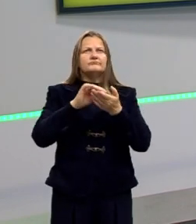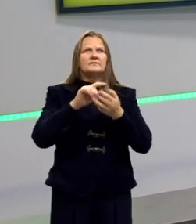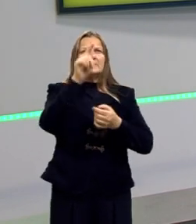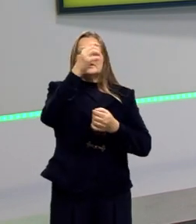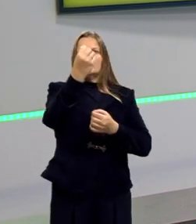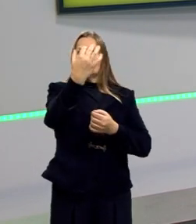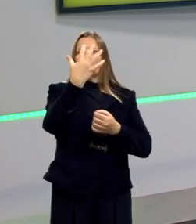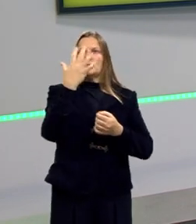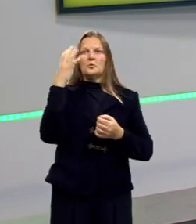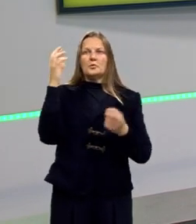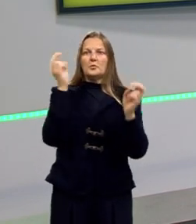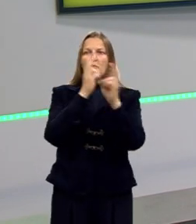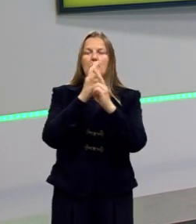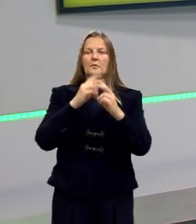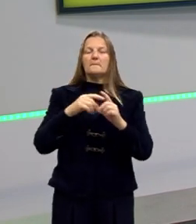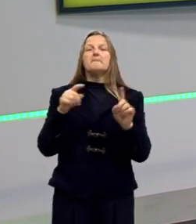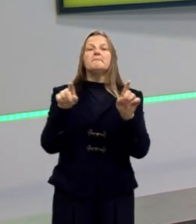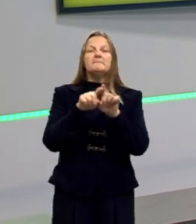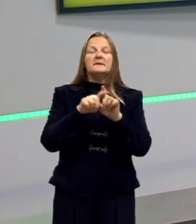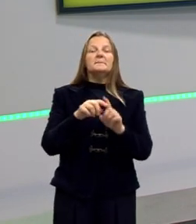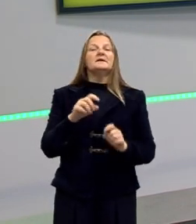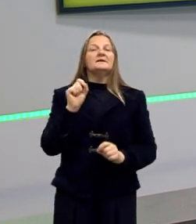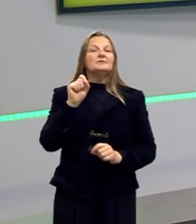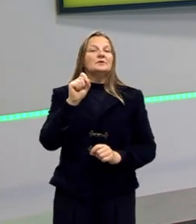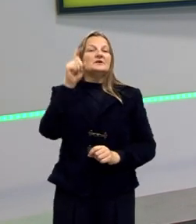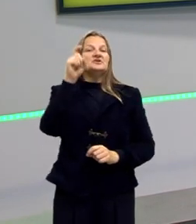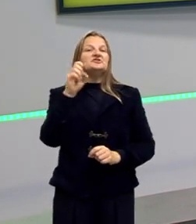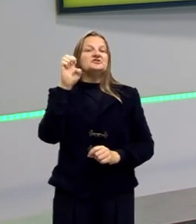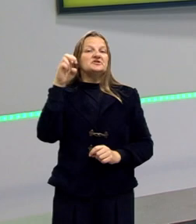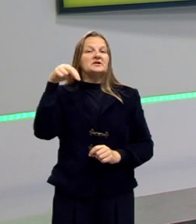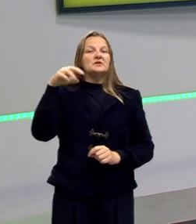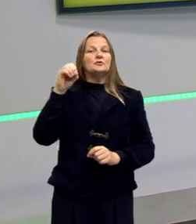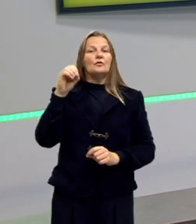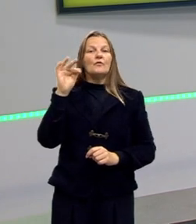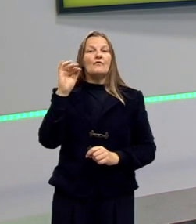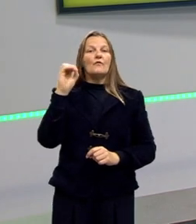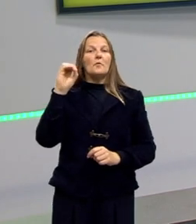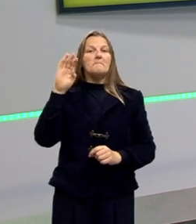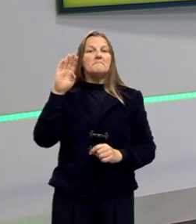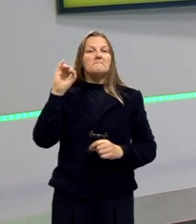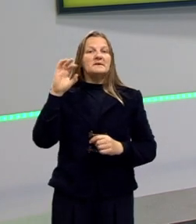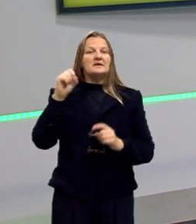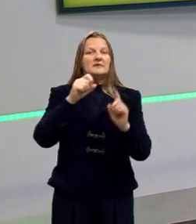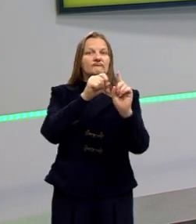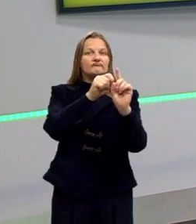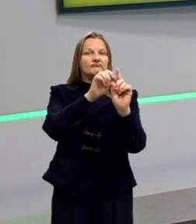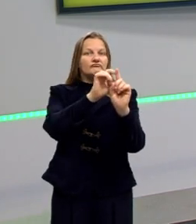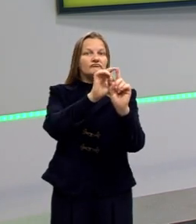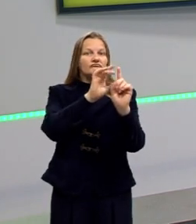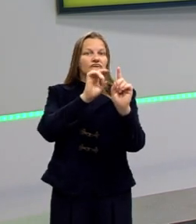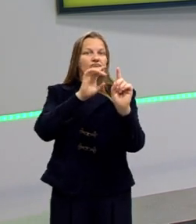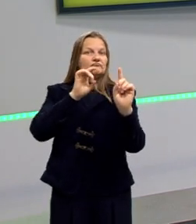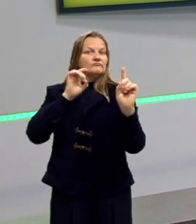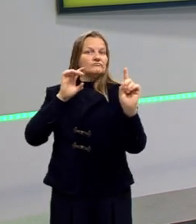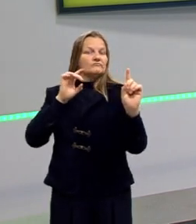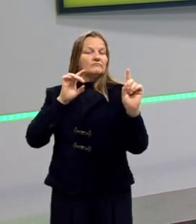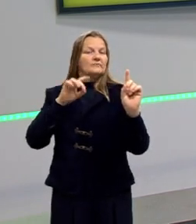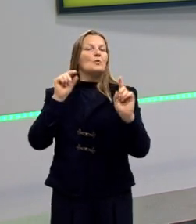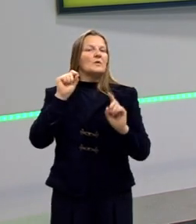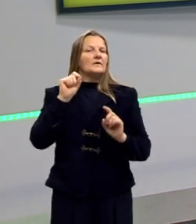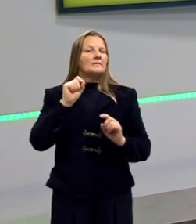globalização é a xenofobia e esse medo do outro né porque pode vamos vamos vamos colocar isso e